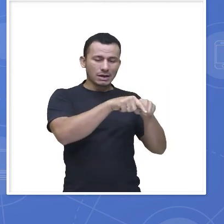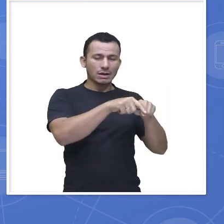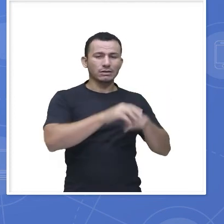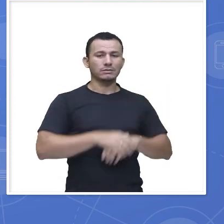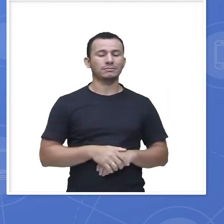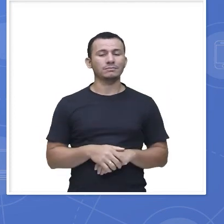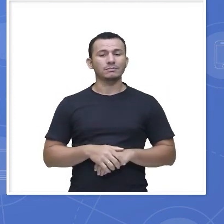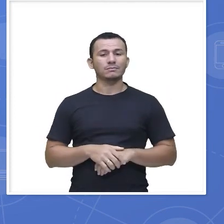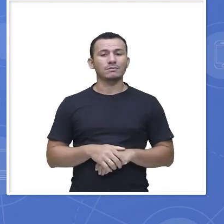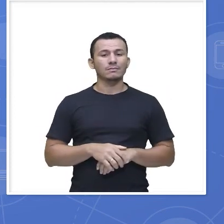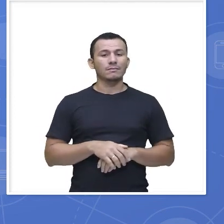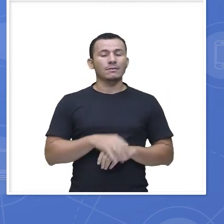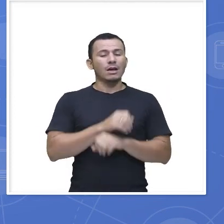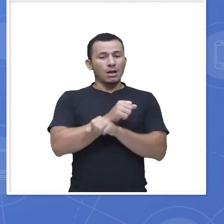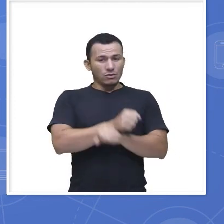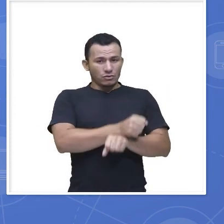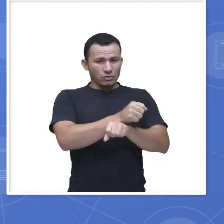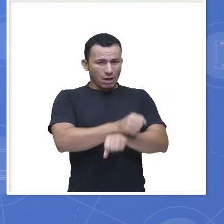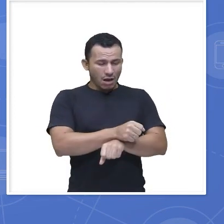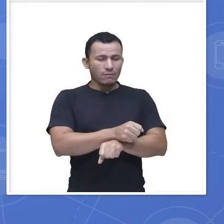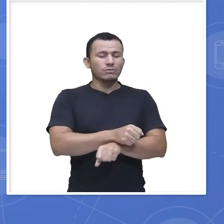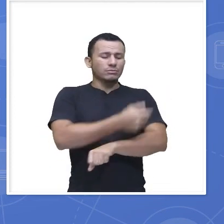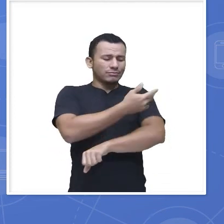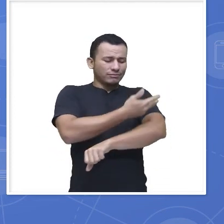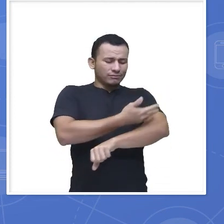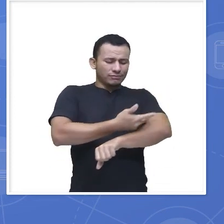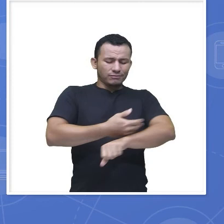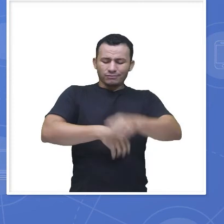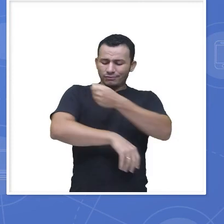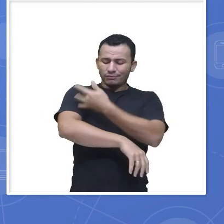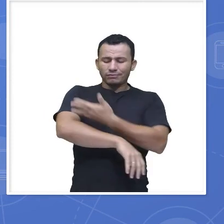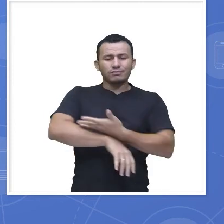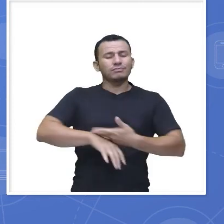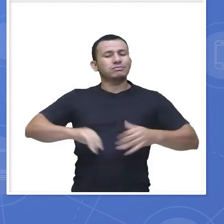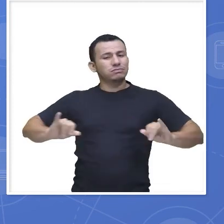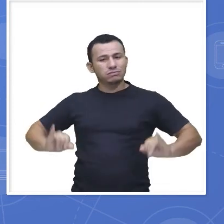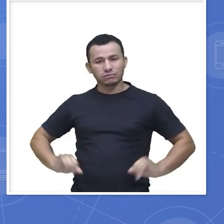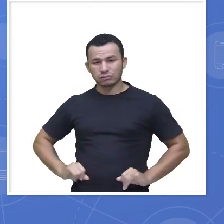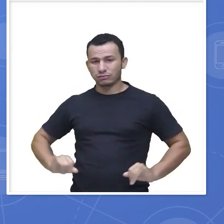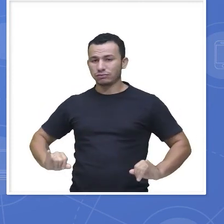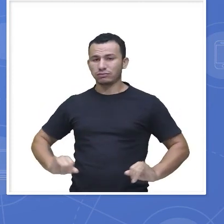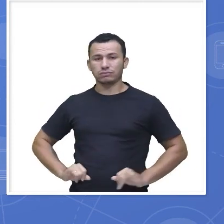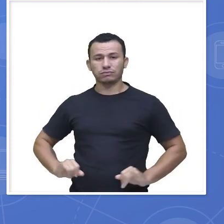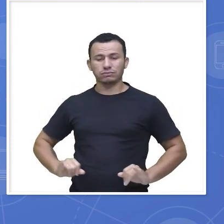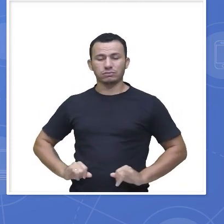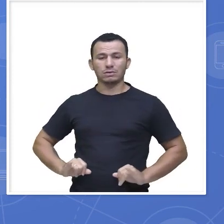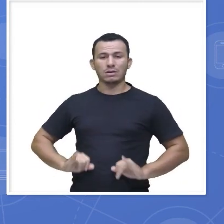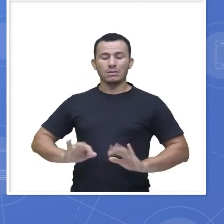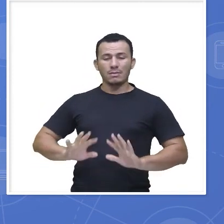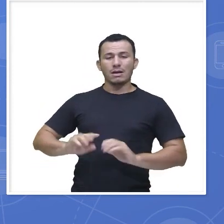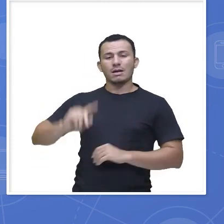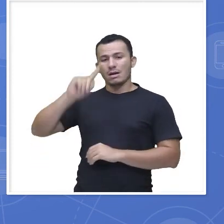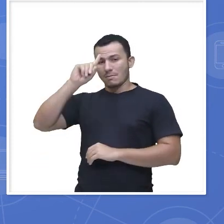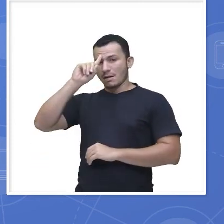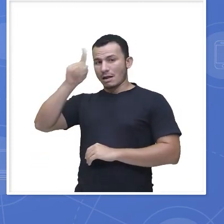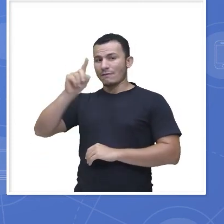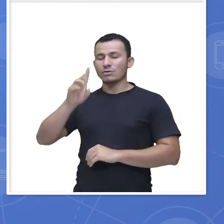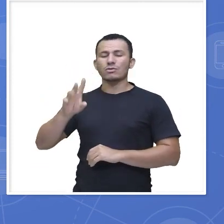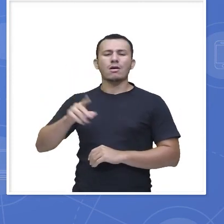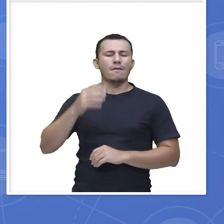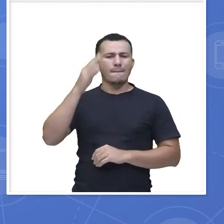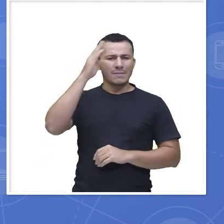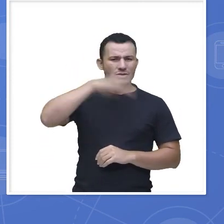eles desciam a escorrer sangue. Mas, além de que ele só mandava os perversos e fujões, tá